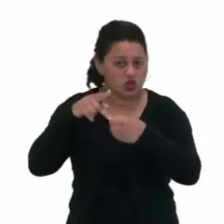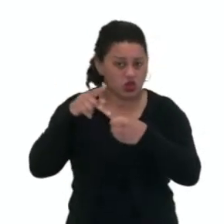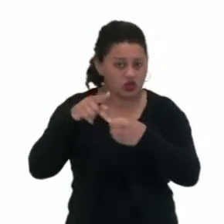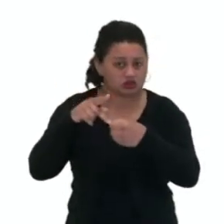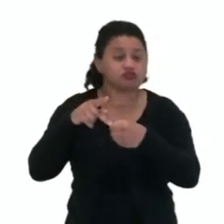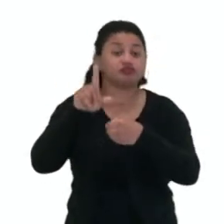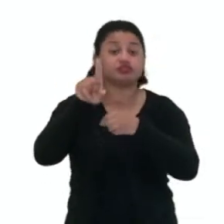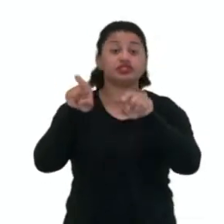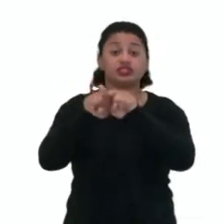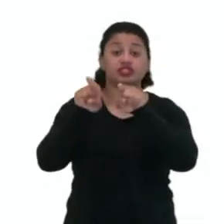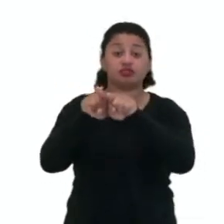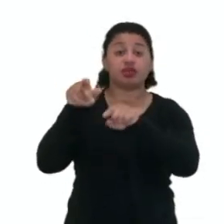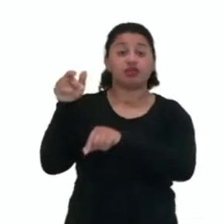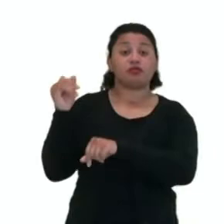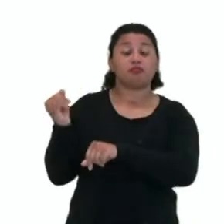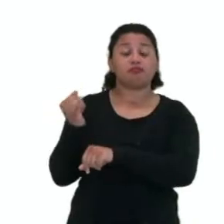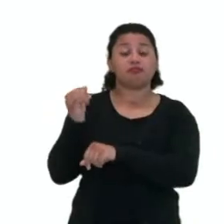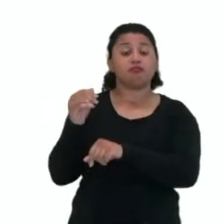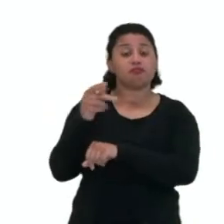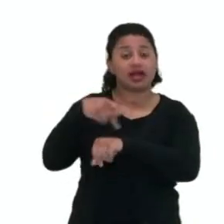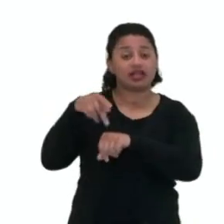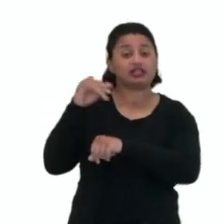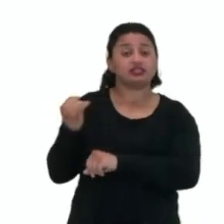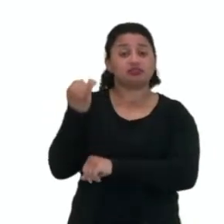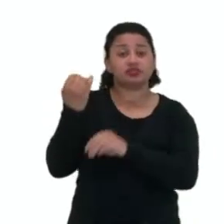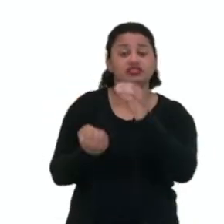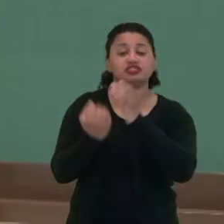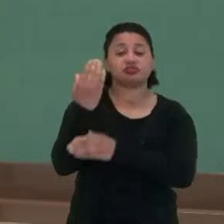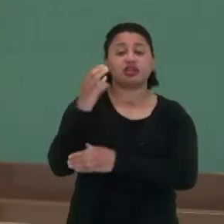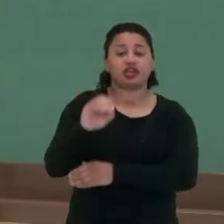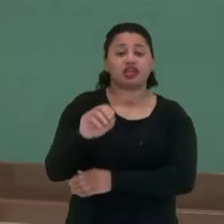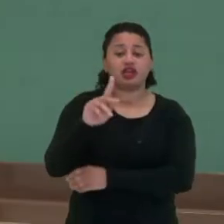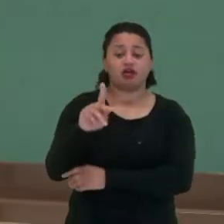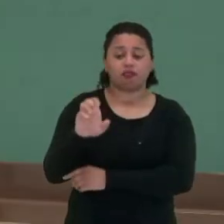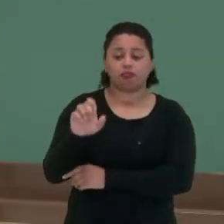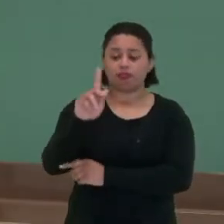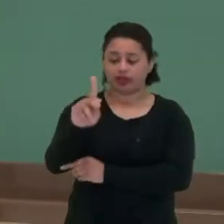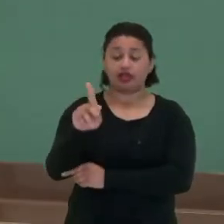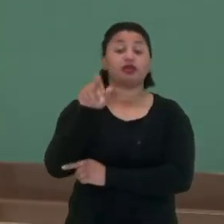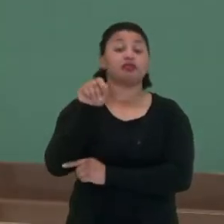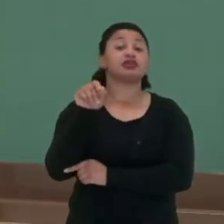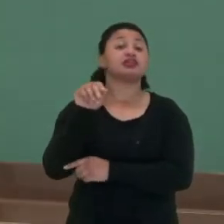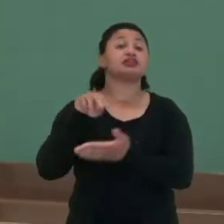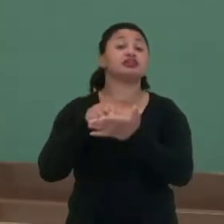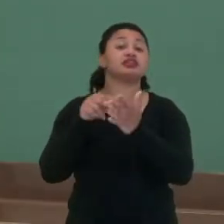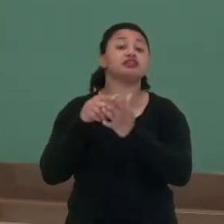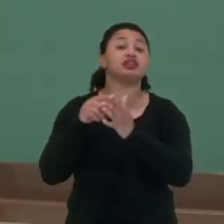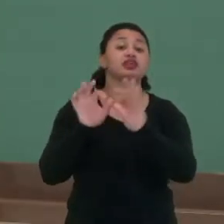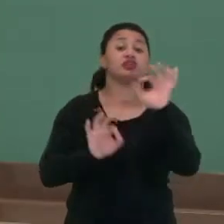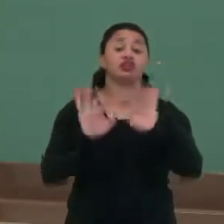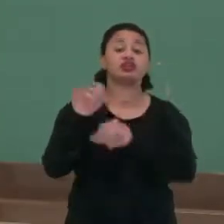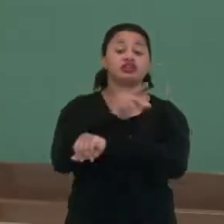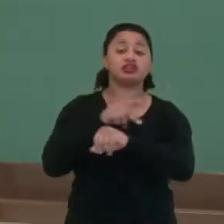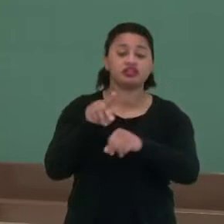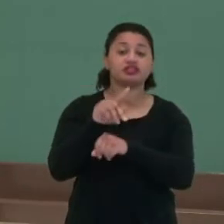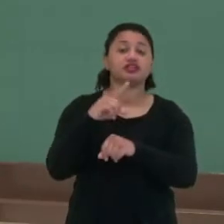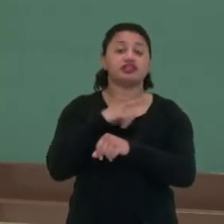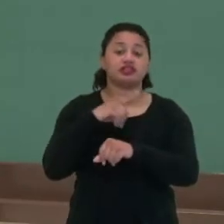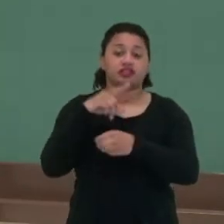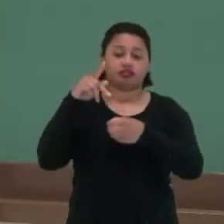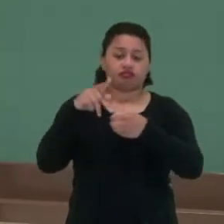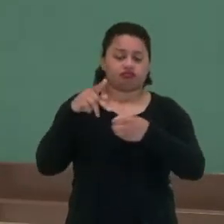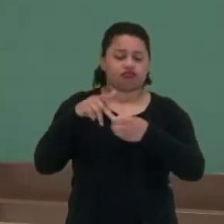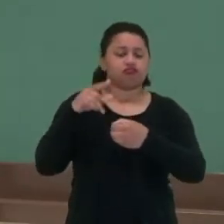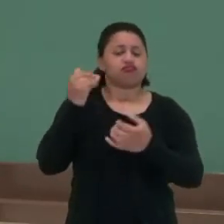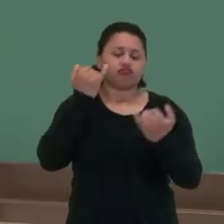dos países fundadores da OPEP? OPEP é a Organização dos Países Exportadores de Petróleo. E essas informações aqui são